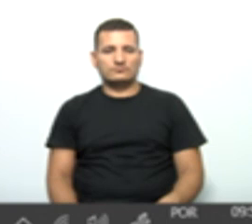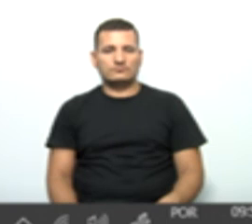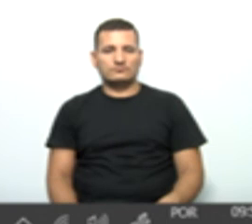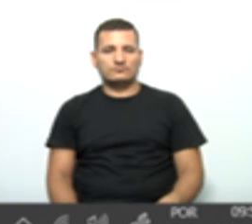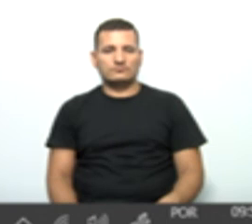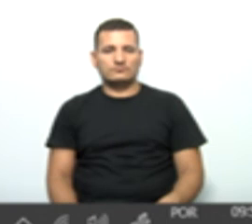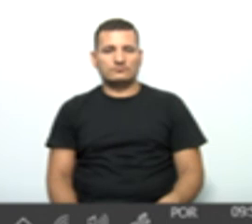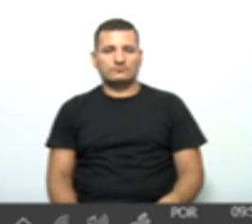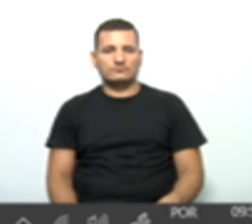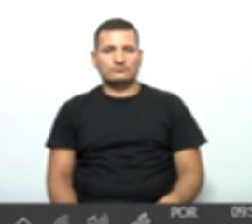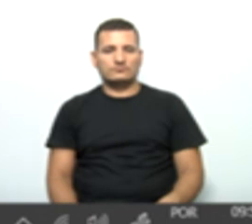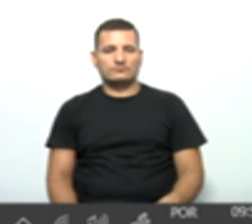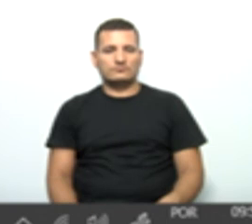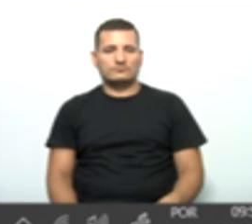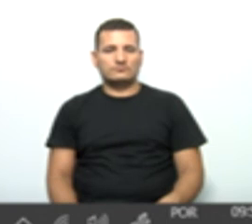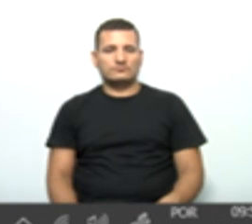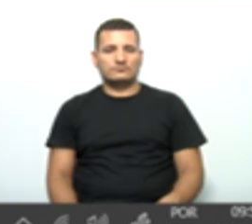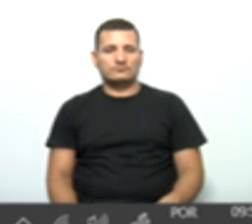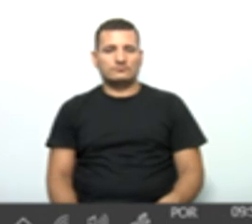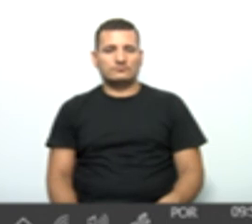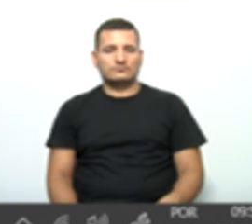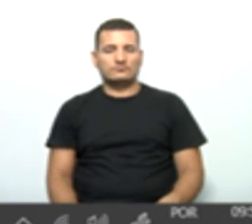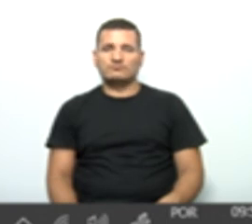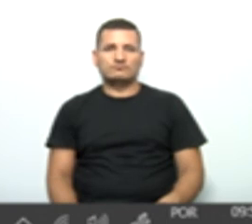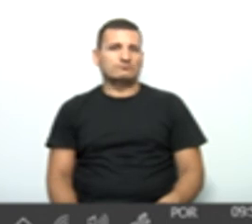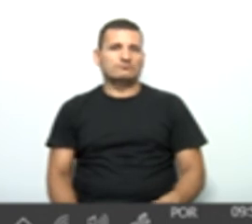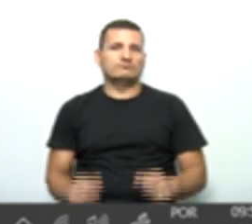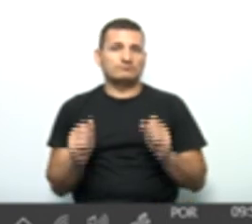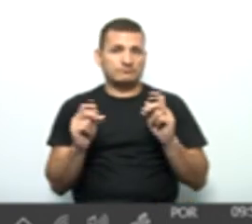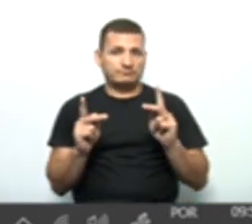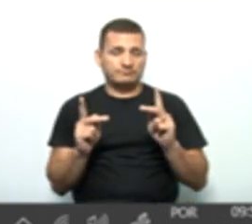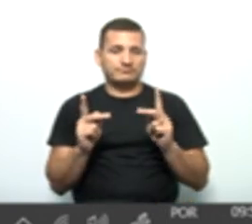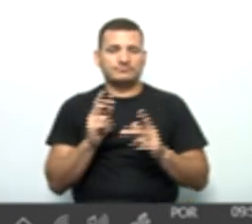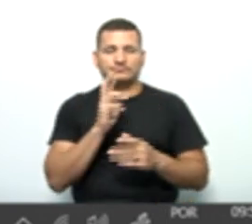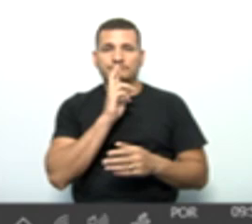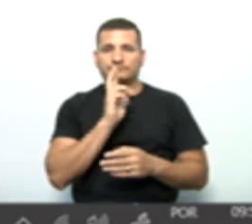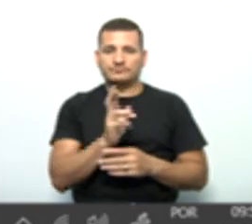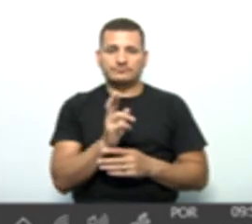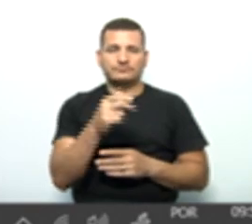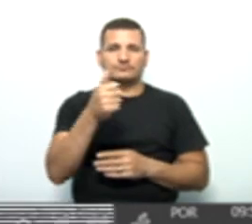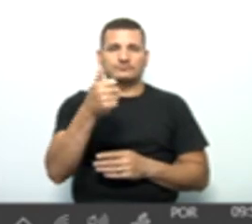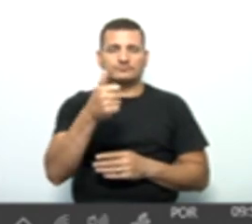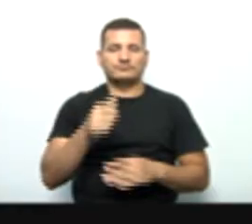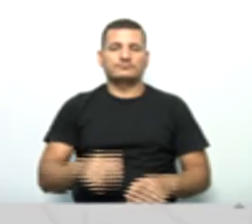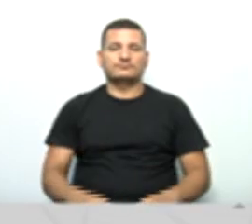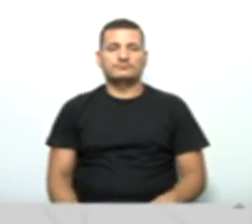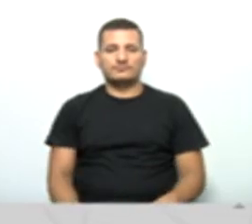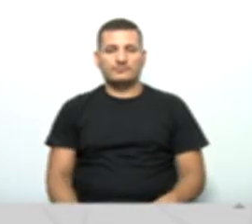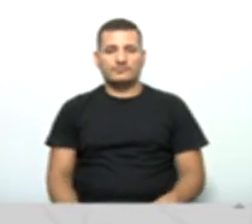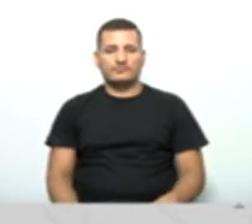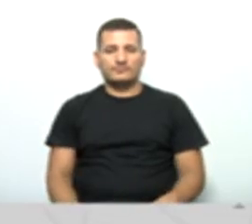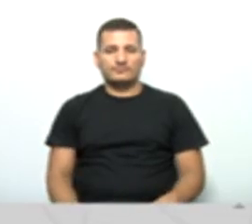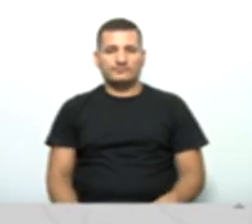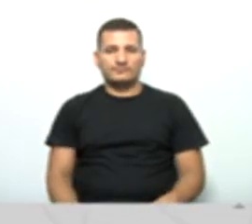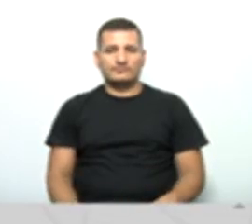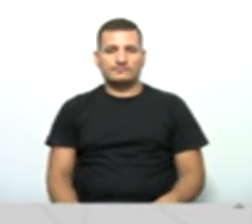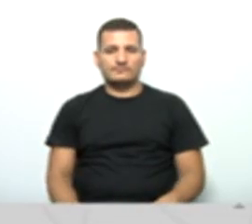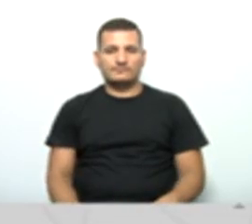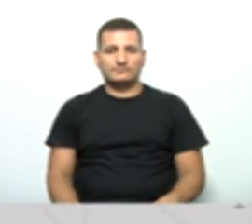aqui todas as posições para vocês. Ok? Então essa é a resposta da alternativa